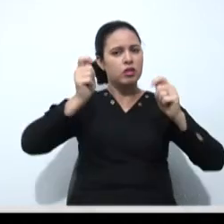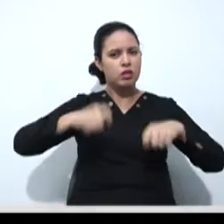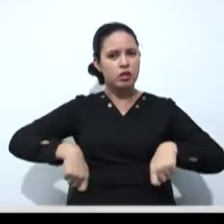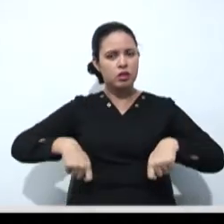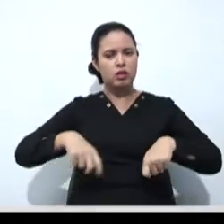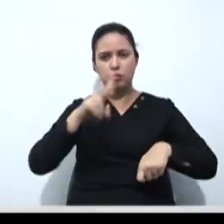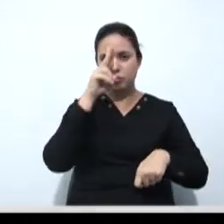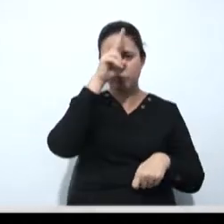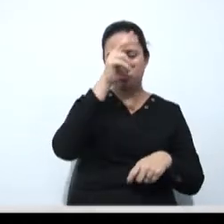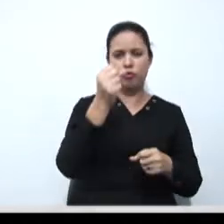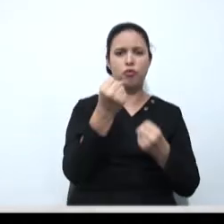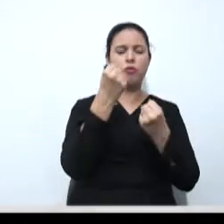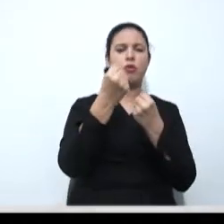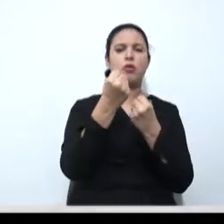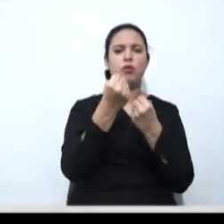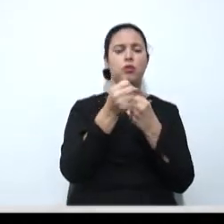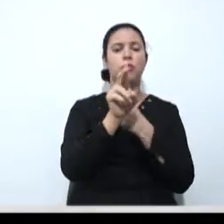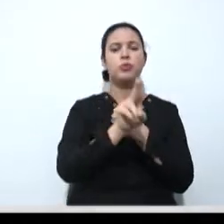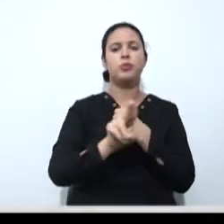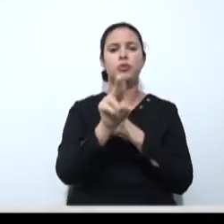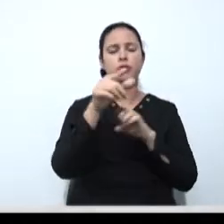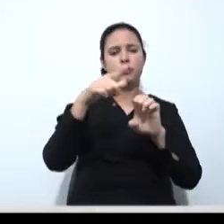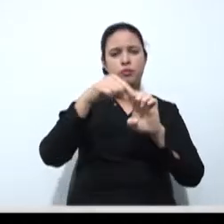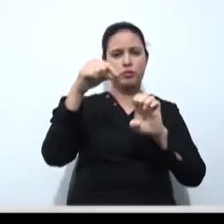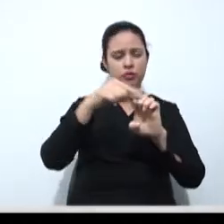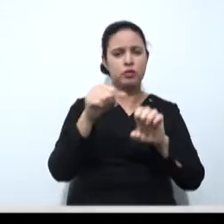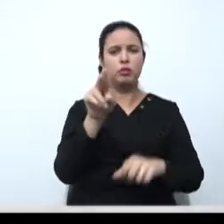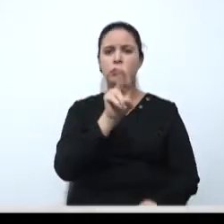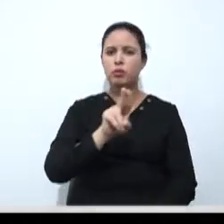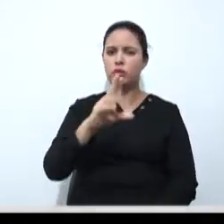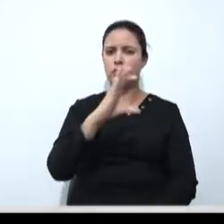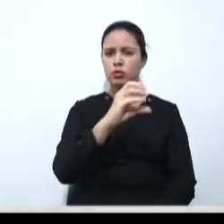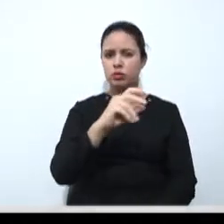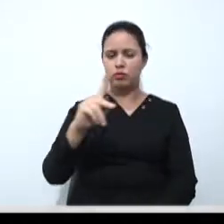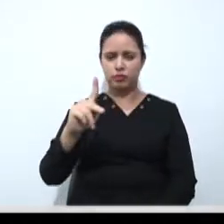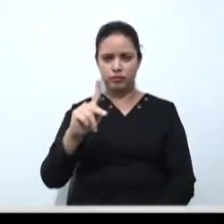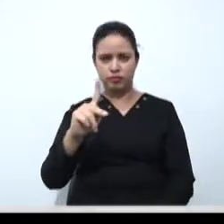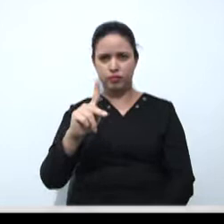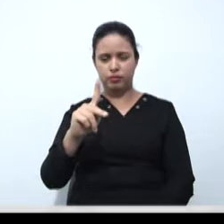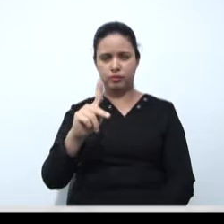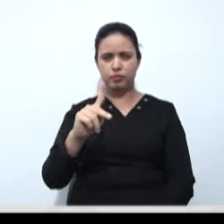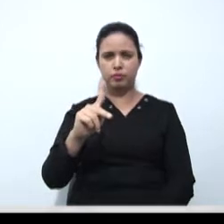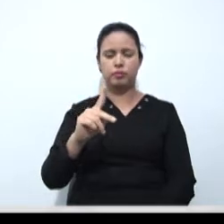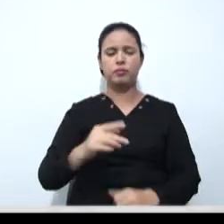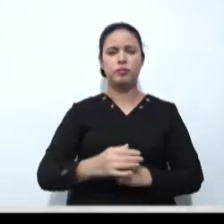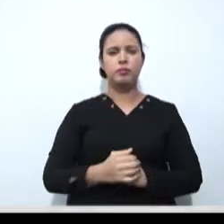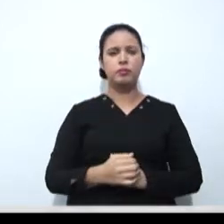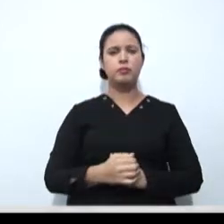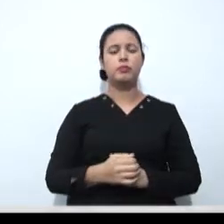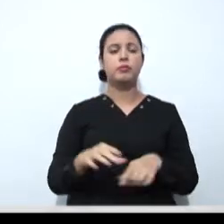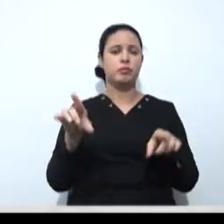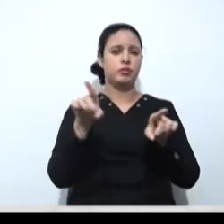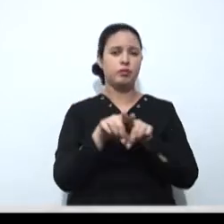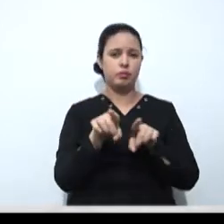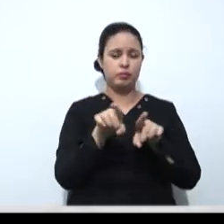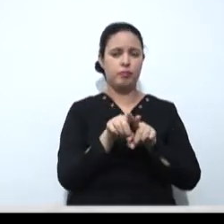meio do empreendedorismo, por meio da cooperativa. Através do empreendedorismo também,